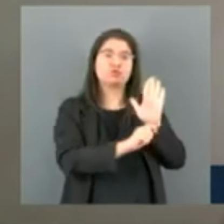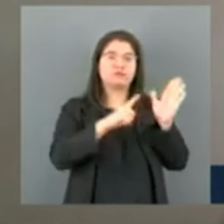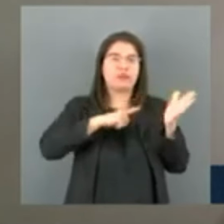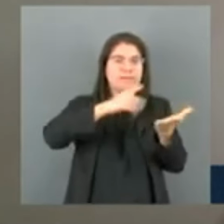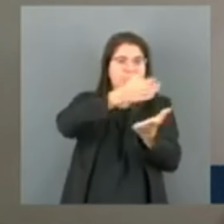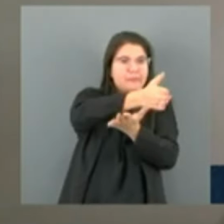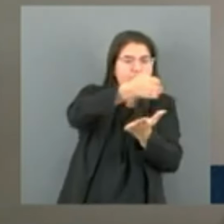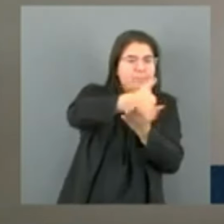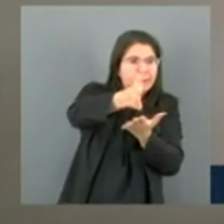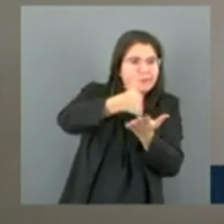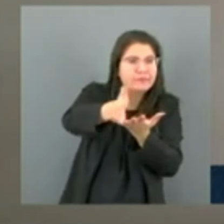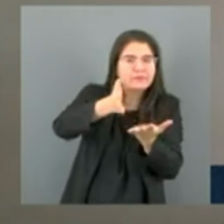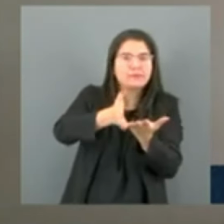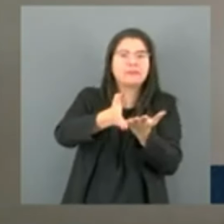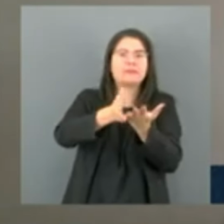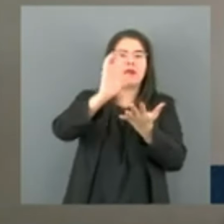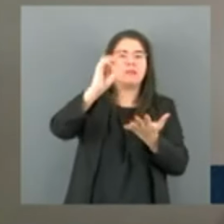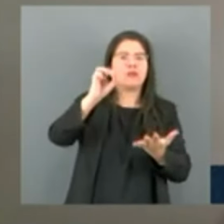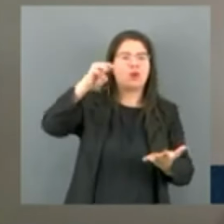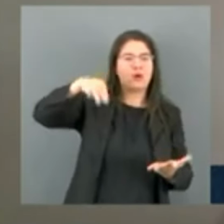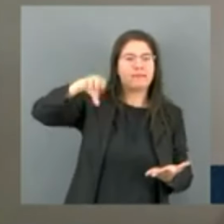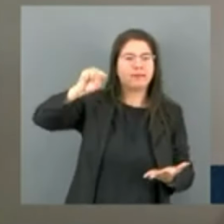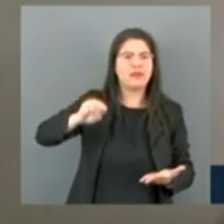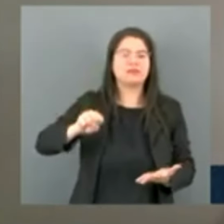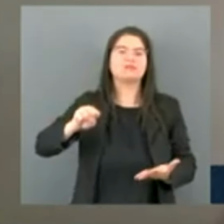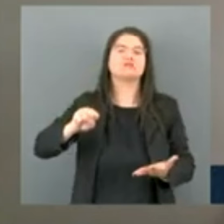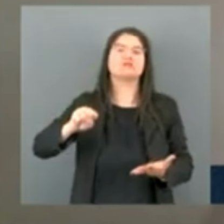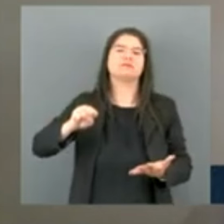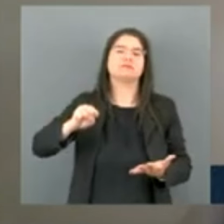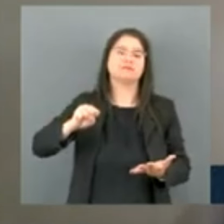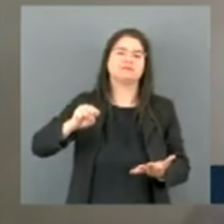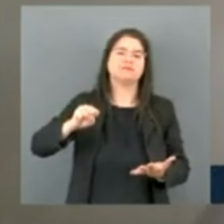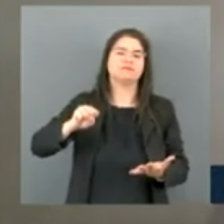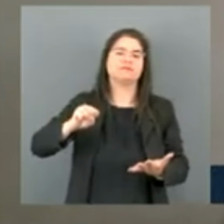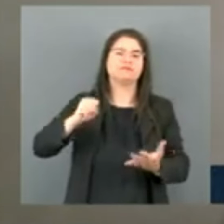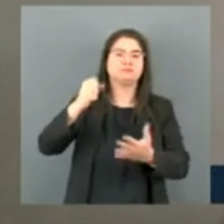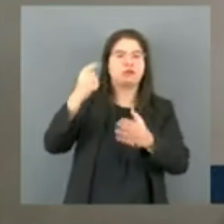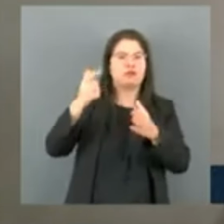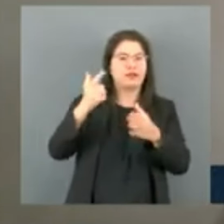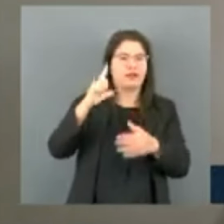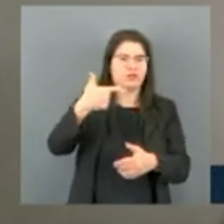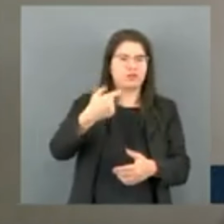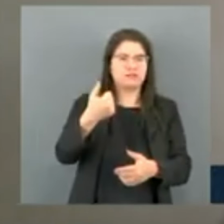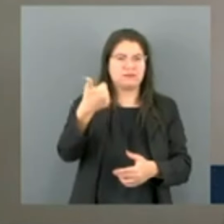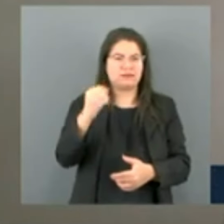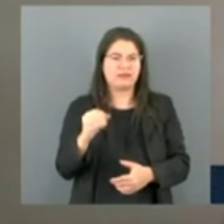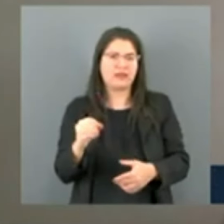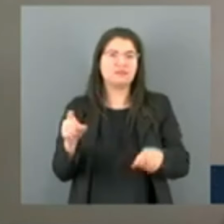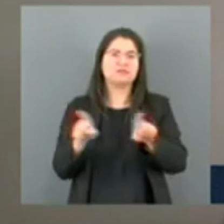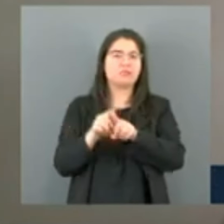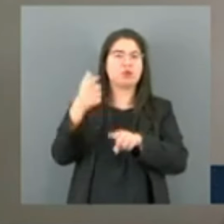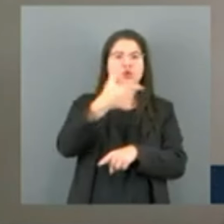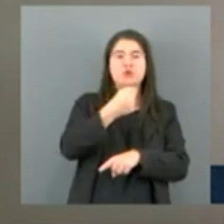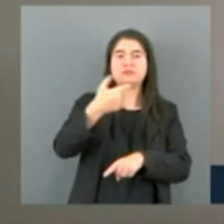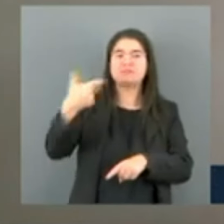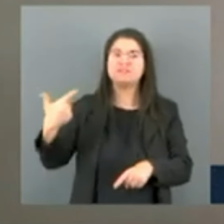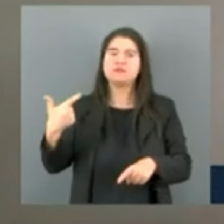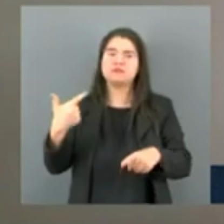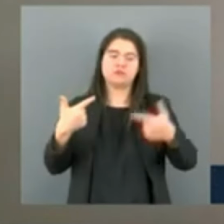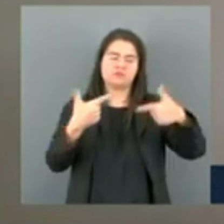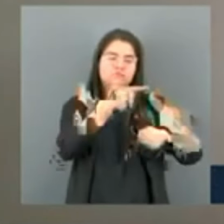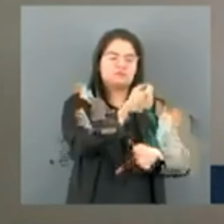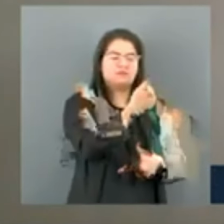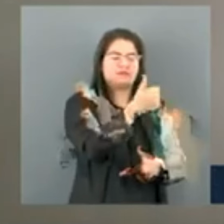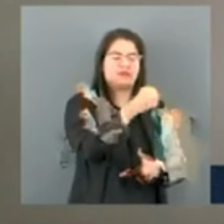diretrizes, né, pelos referenciais aí do OMS. Uma primeira versão que existe em 2010, essa de 2022, ambas são parecidas